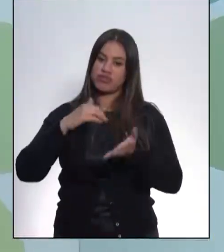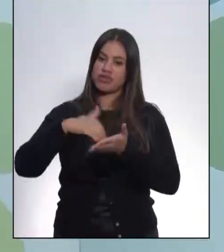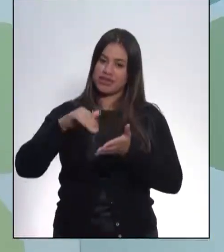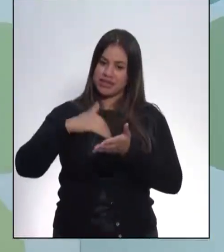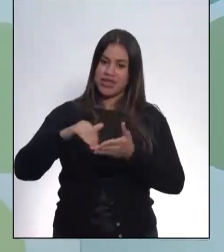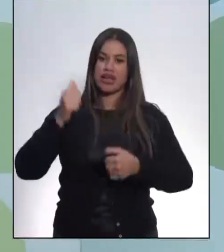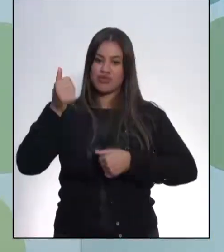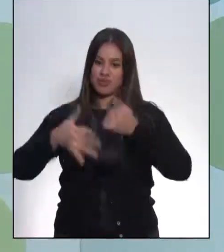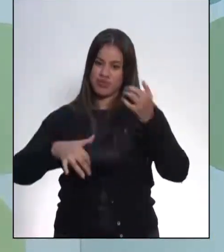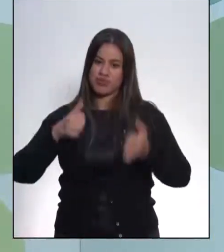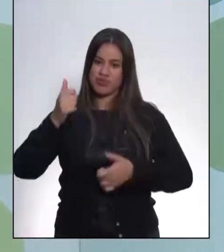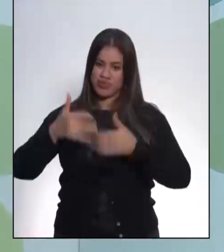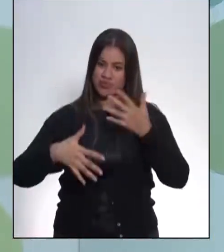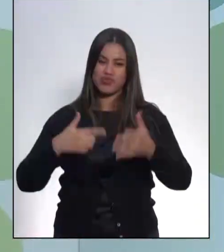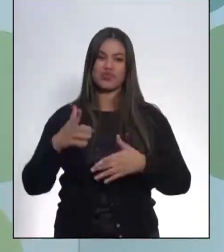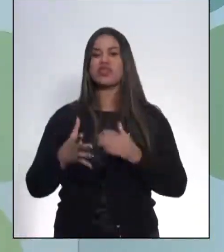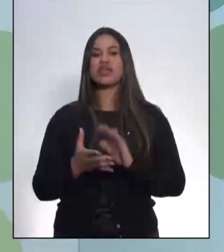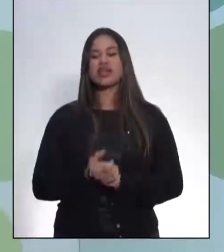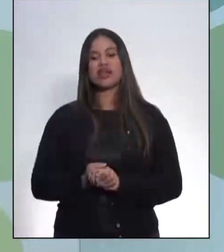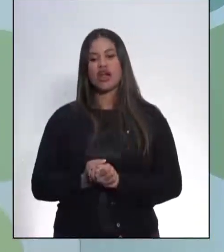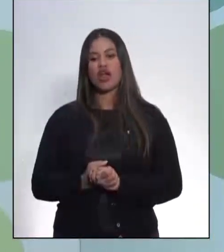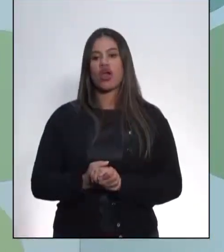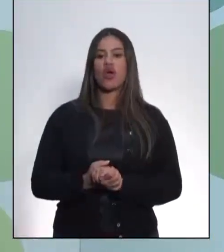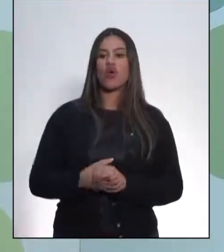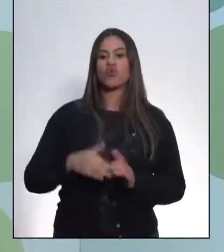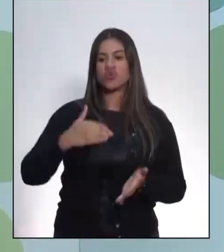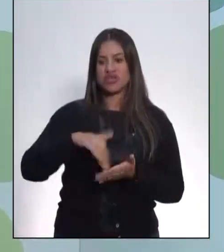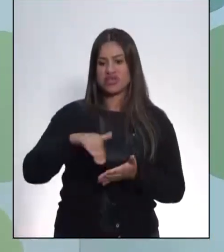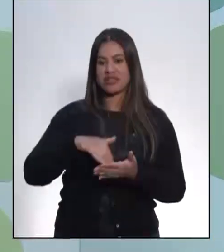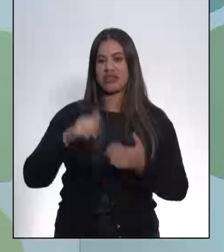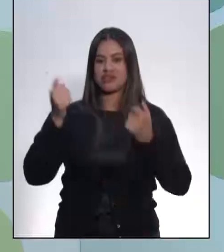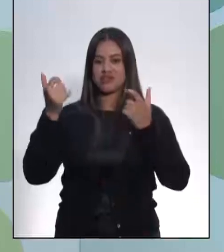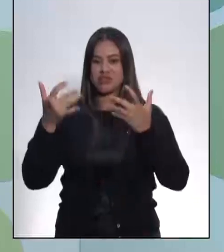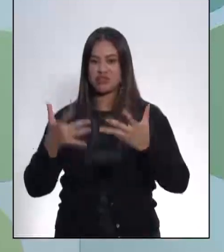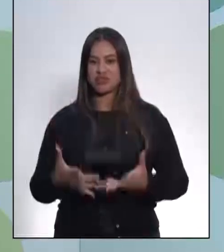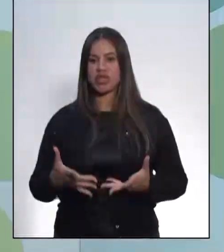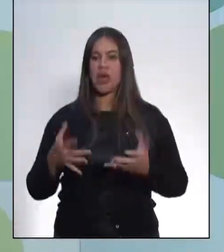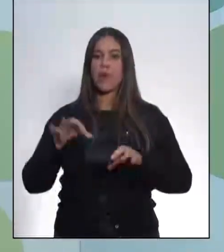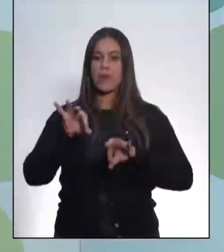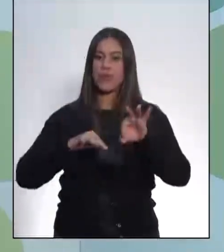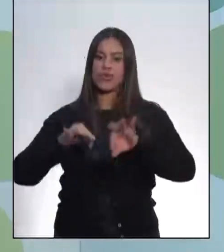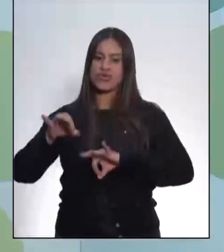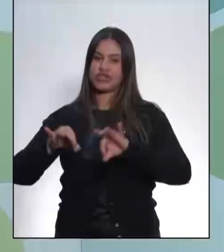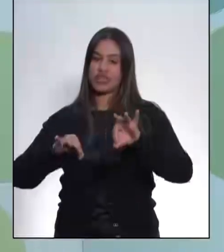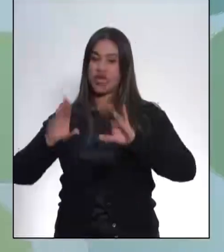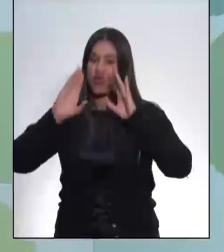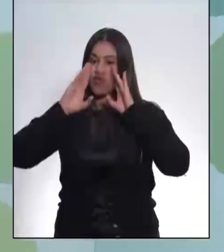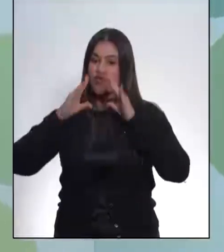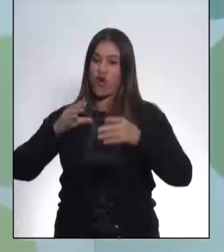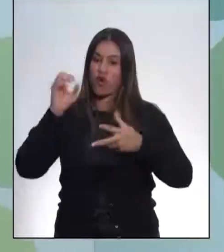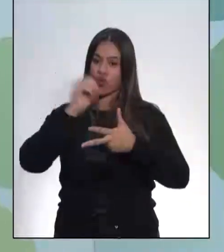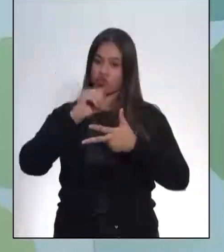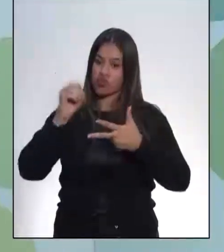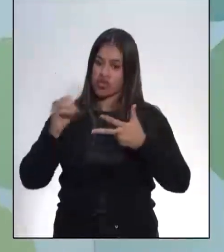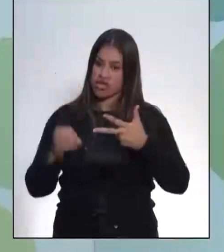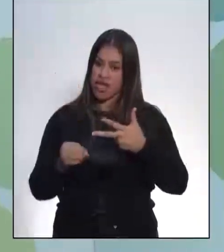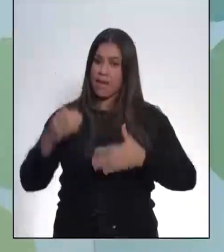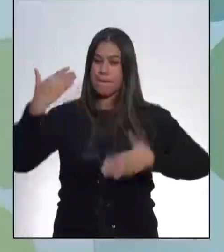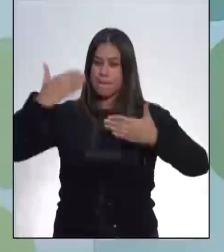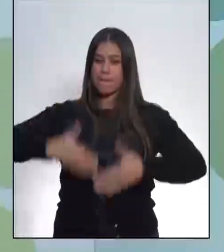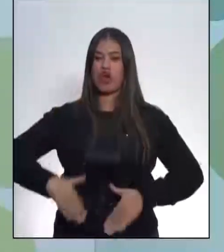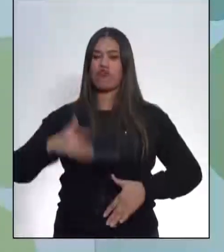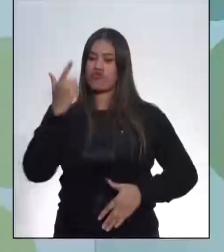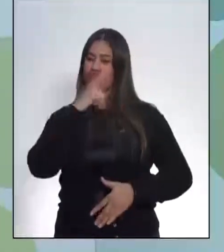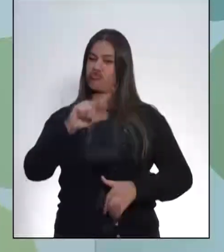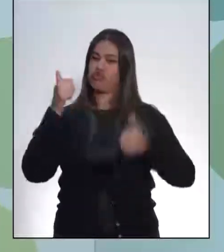Estado vai entrar com vocês, né? Rocieli Soares vai falar com você para explicar qual é esse projeto. Vamos focar no Enem, vamos arrebentar o Enem. Para